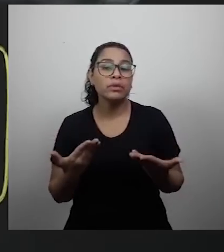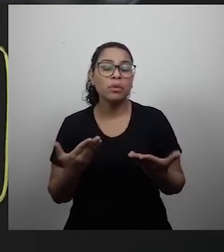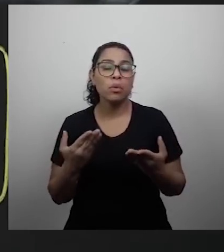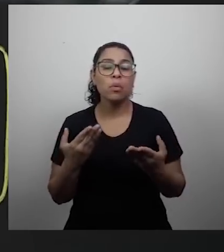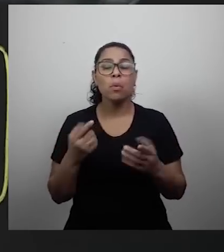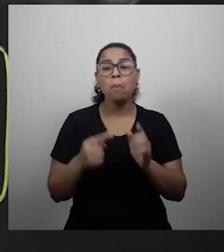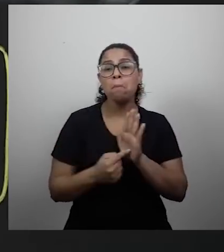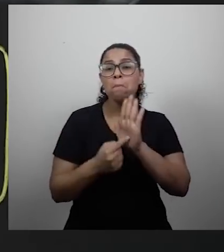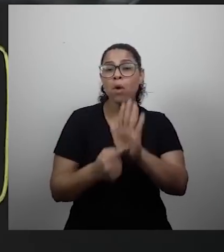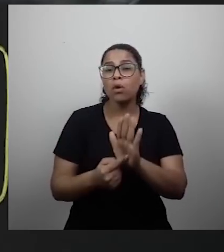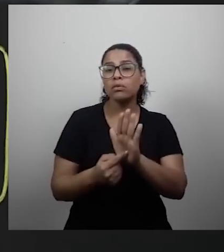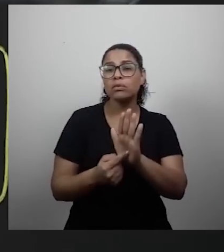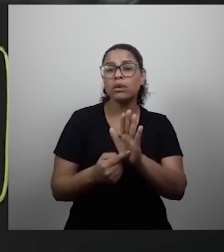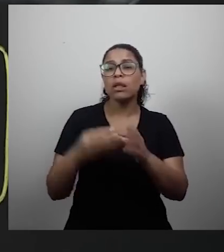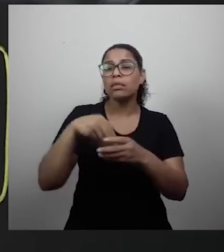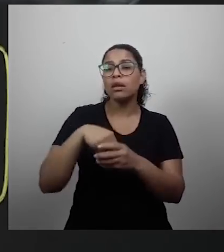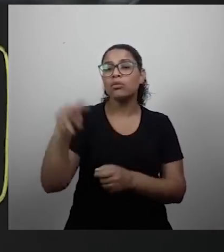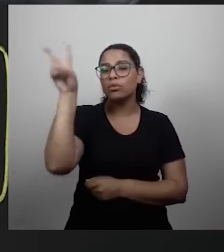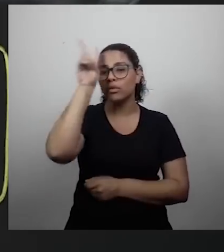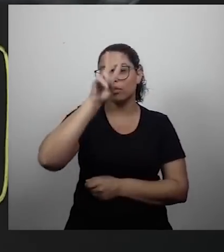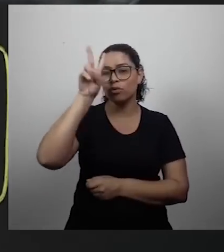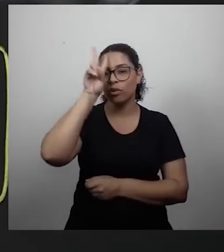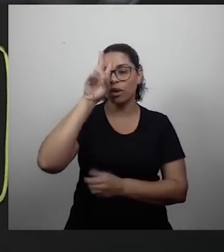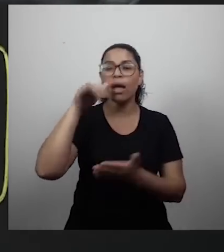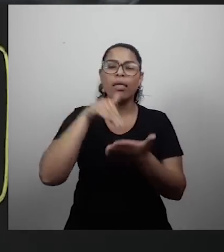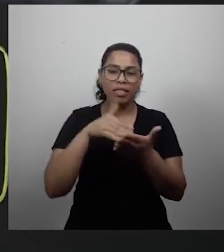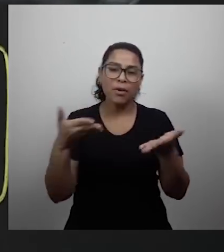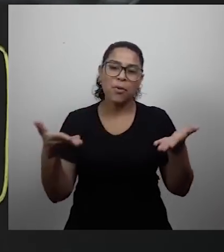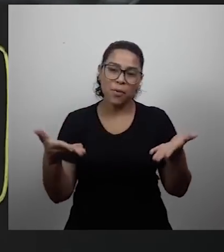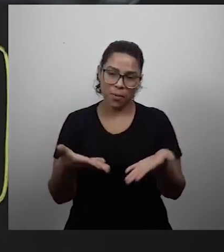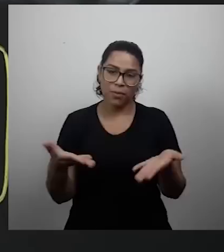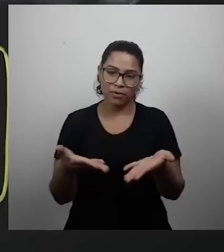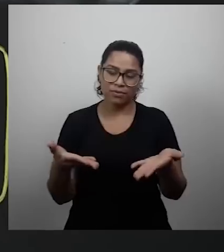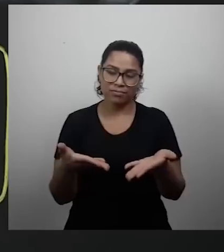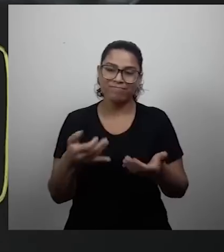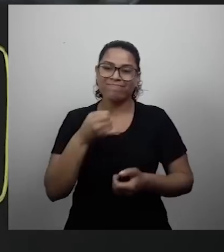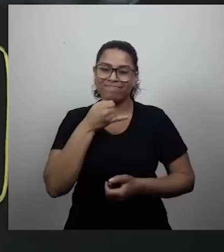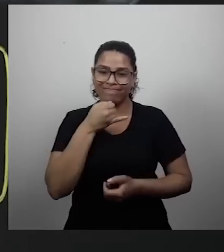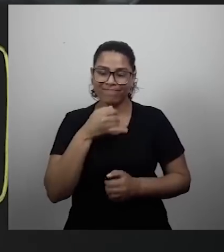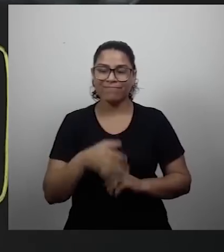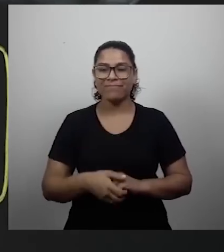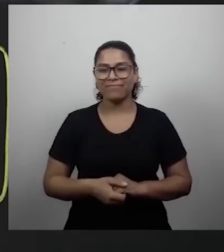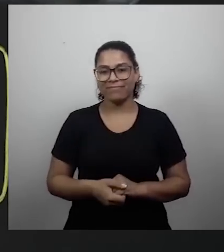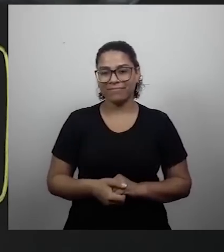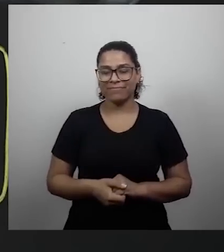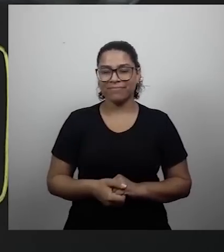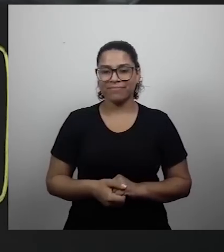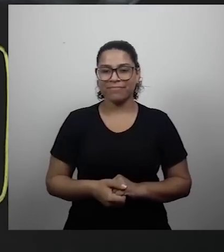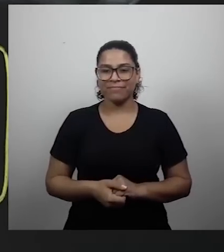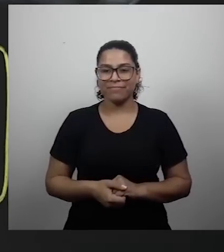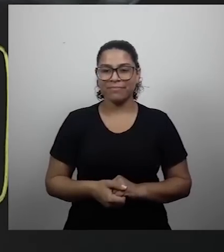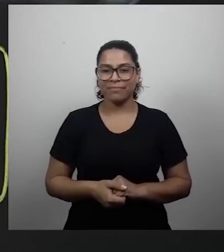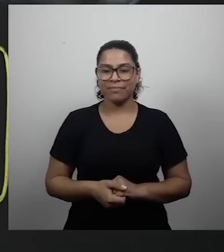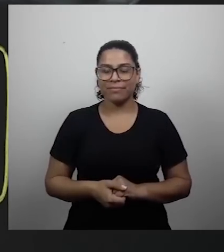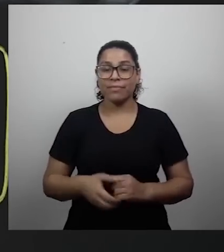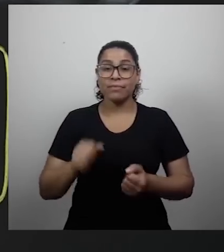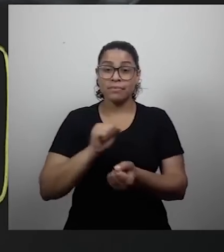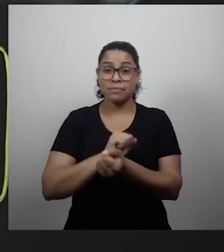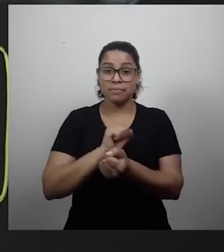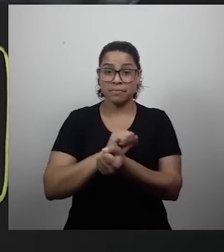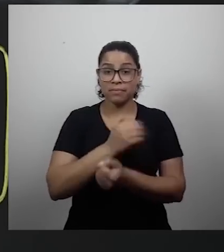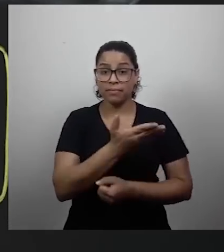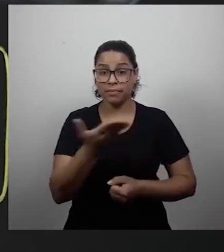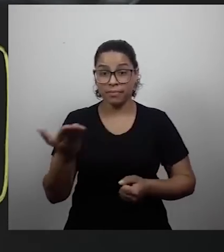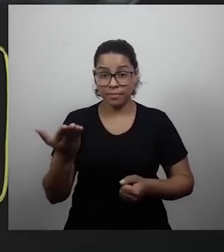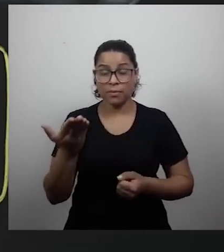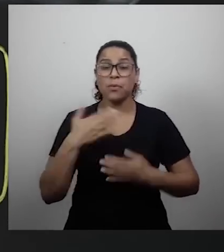durante a história moderna e até os dias de hoje, infelizmente, como a gente vai recuperar em outros momentos. Espero que vocês tenham gostado da reflexão